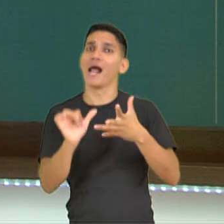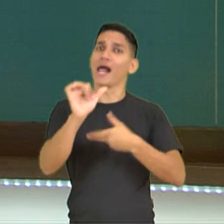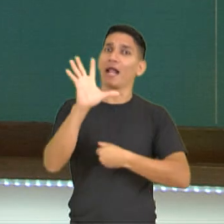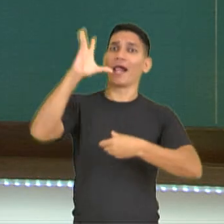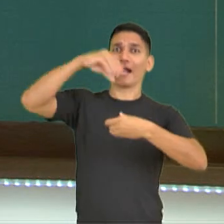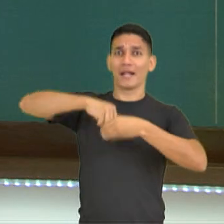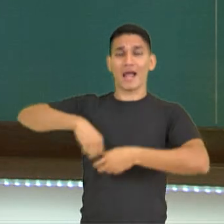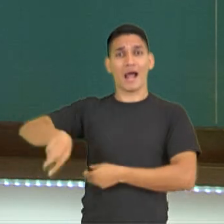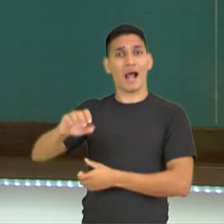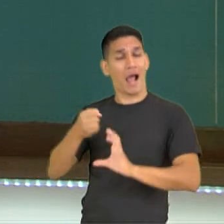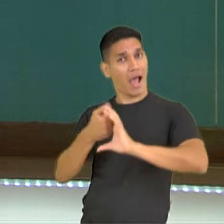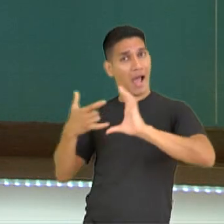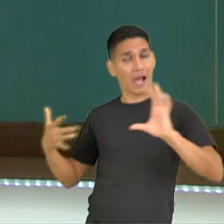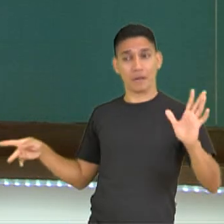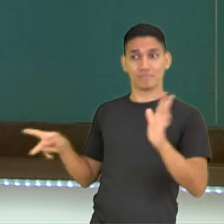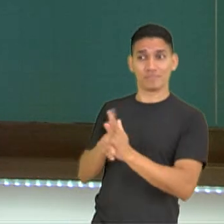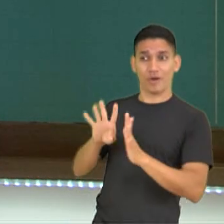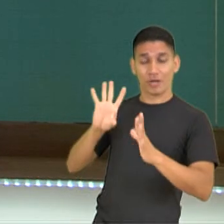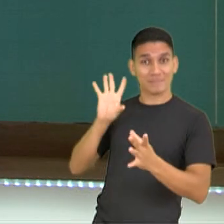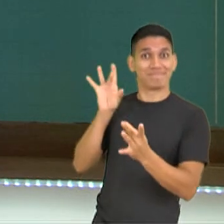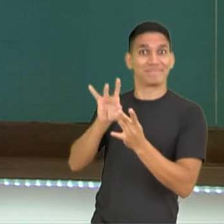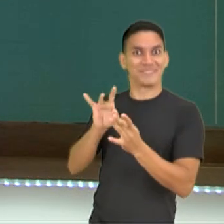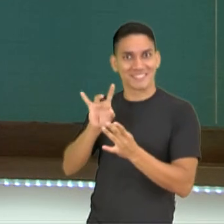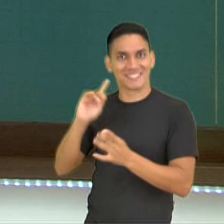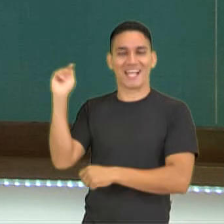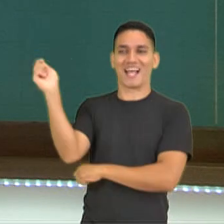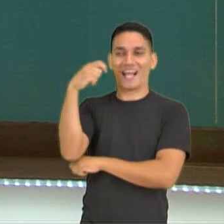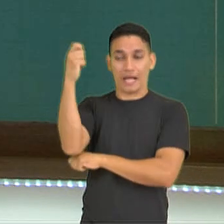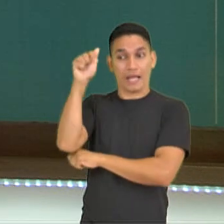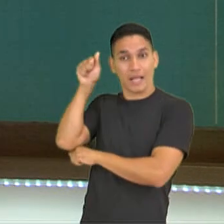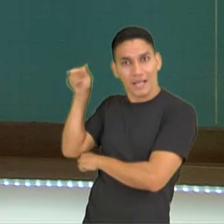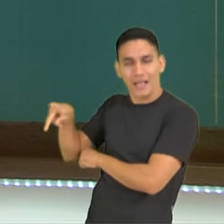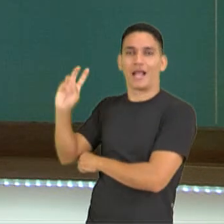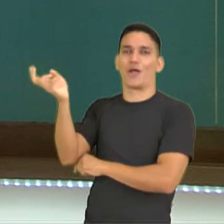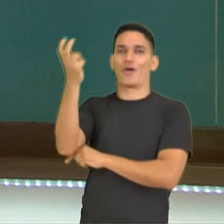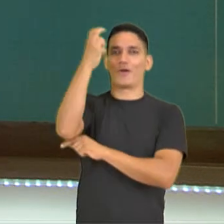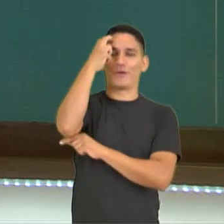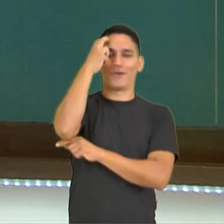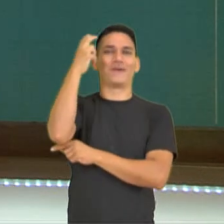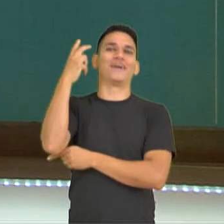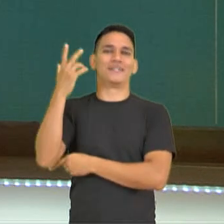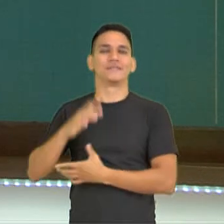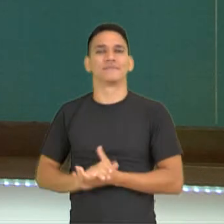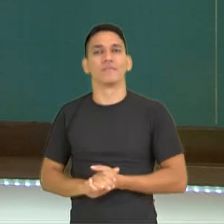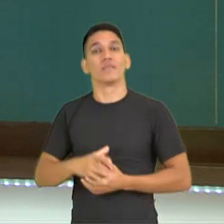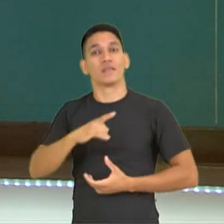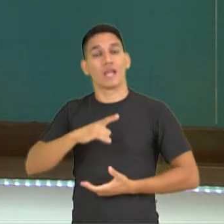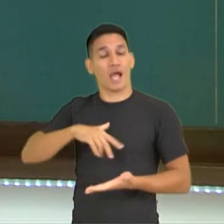característica típica, a vestimenta é muito importante para fazer essa marcação.